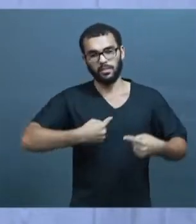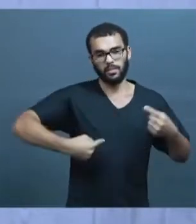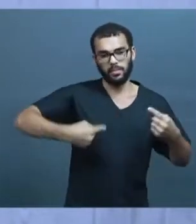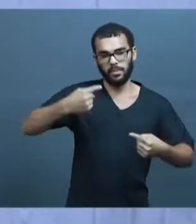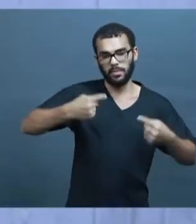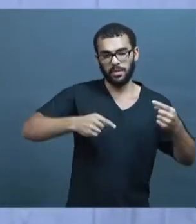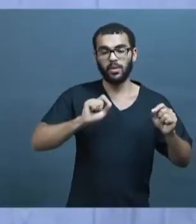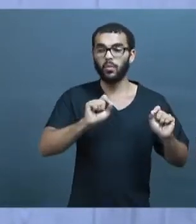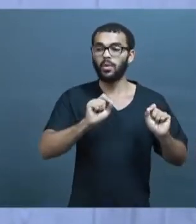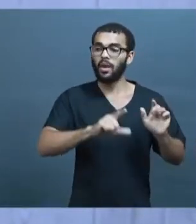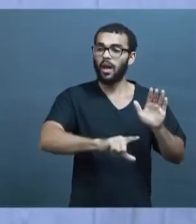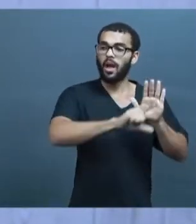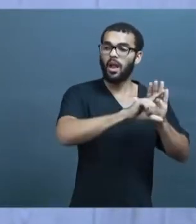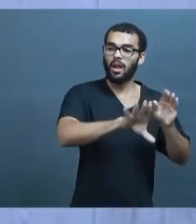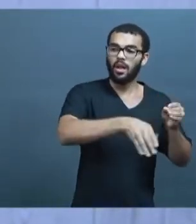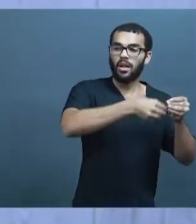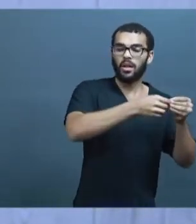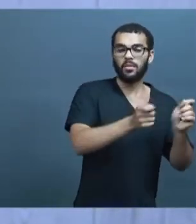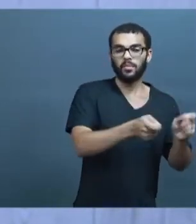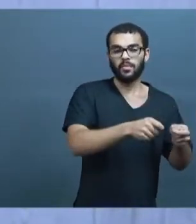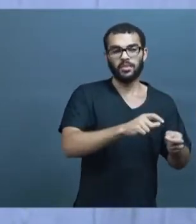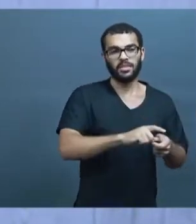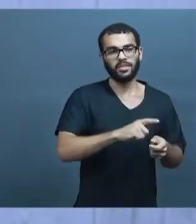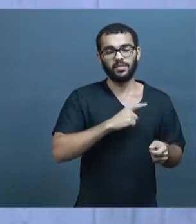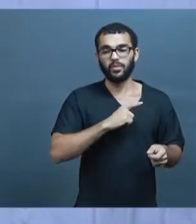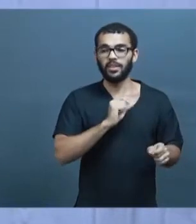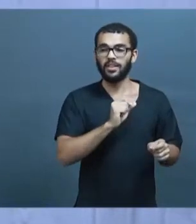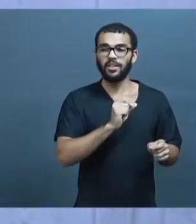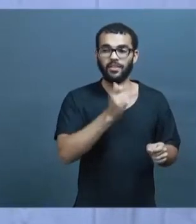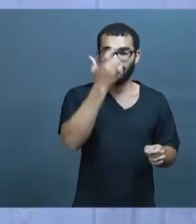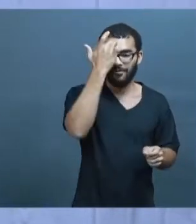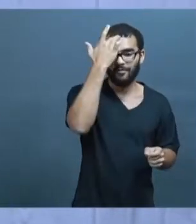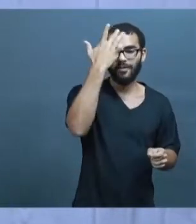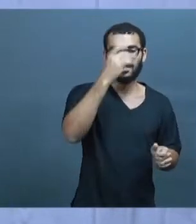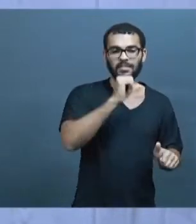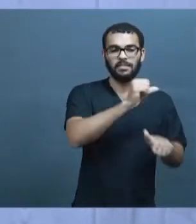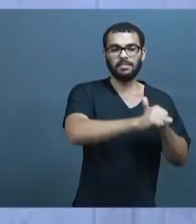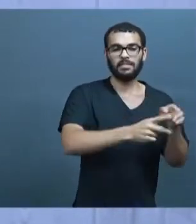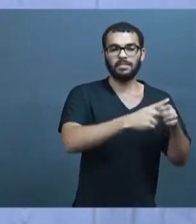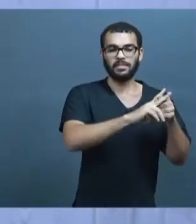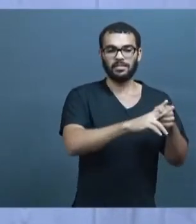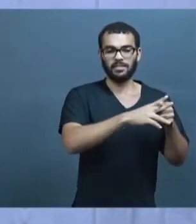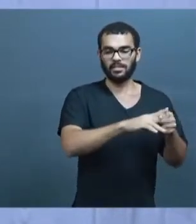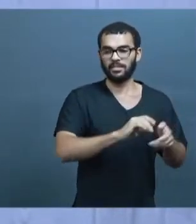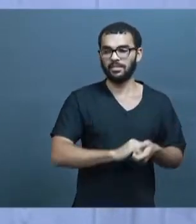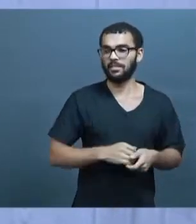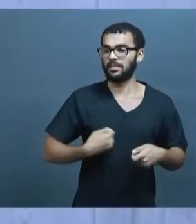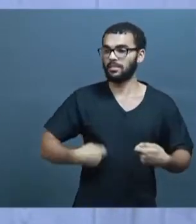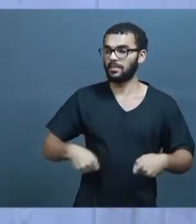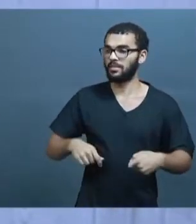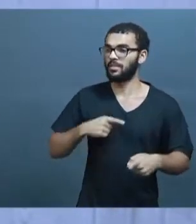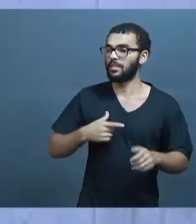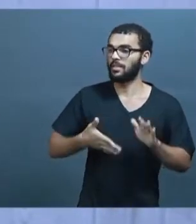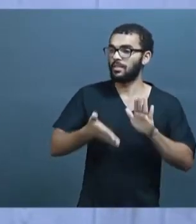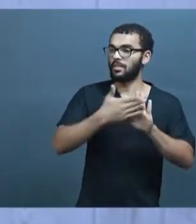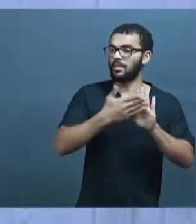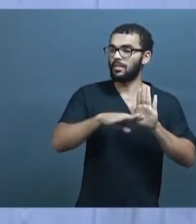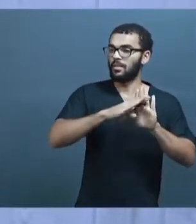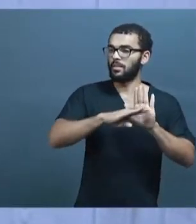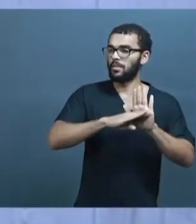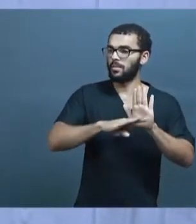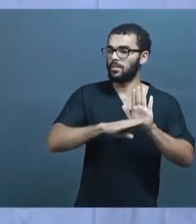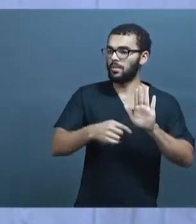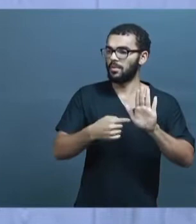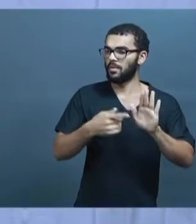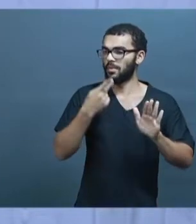uma facilitação da reforma. Ora, uma coisa que podia ser feita é na própria reforma já se estabelecer um cronograma negociado, por exemplo,